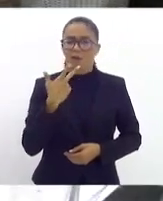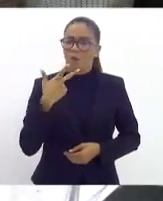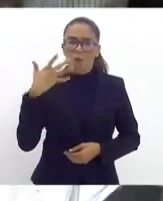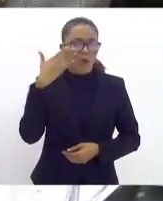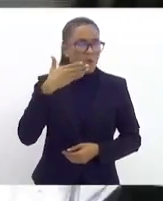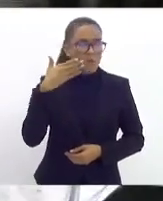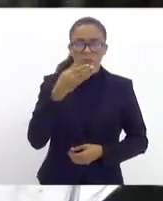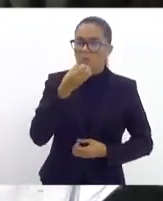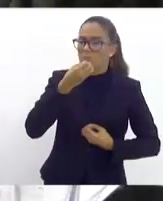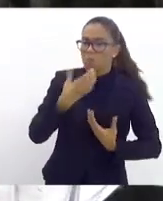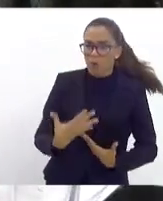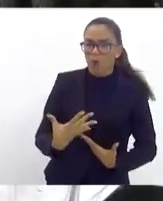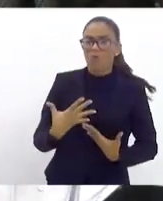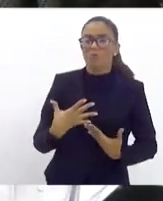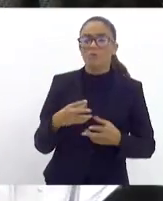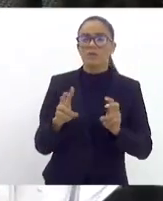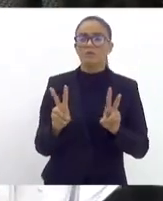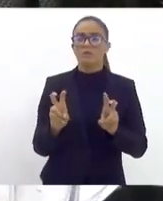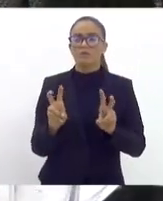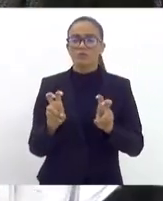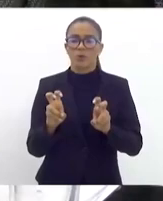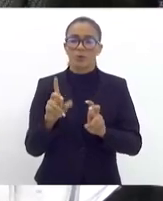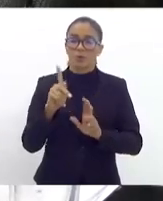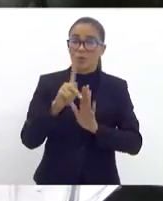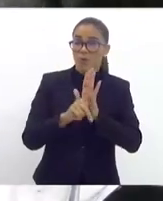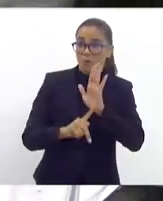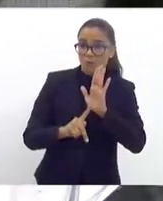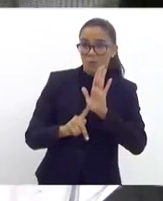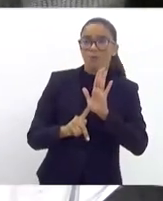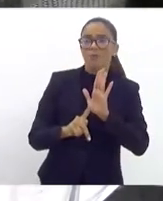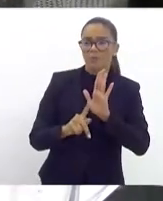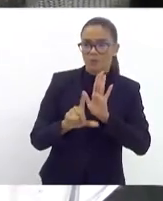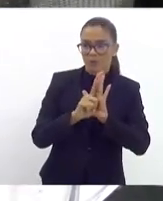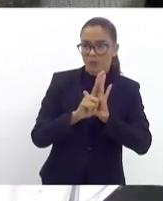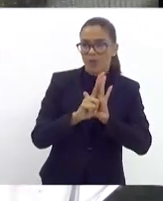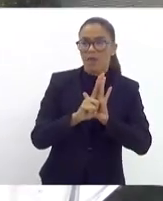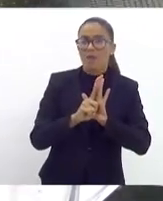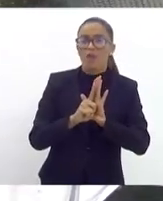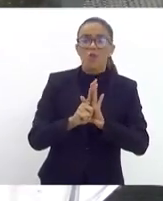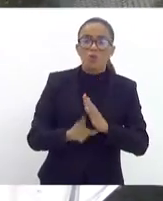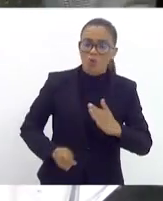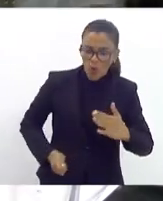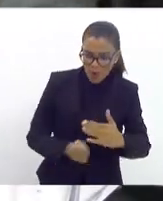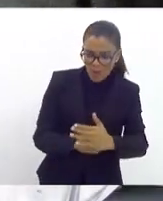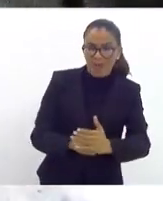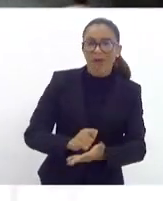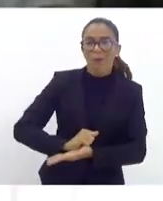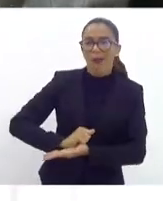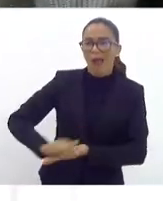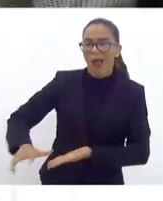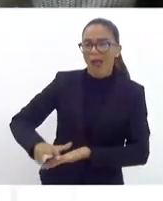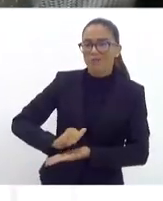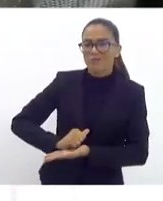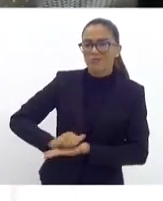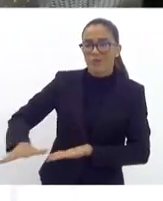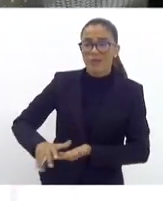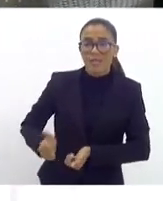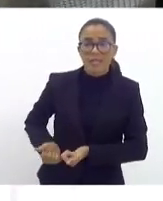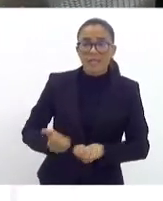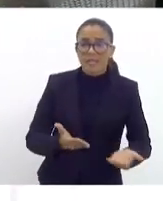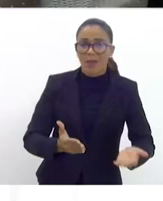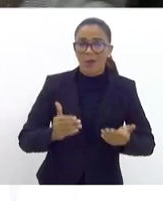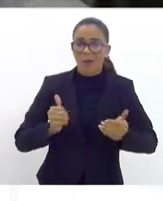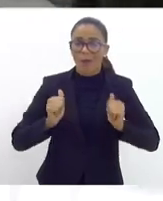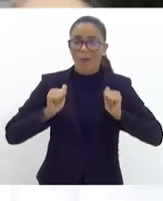que é o fato de o projeto não criar uma despesa obrigatória e também dar conforto ao